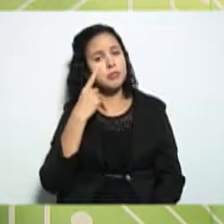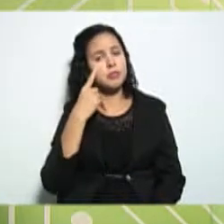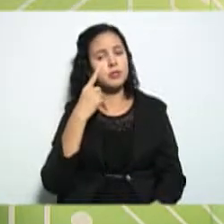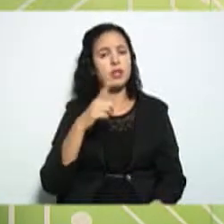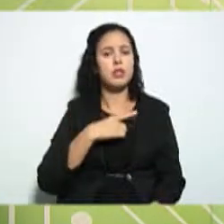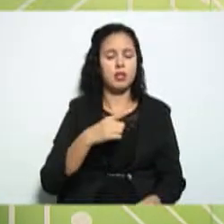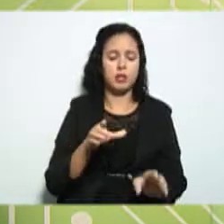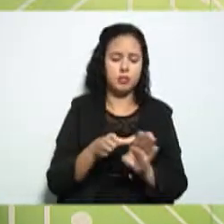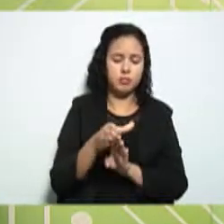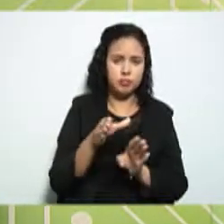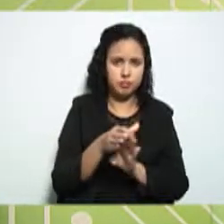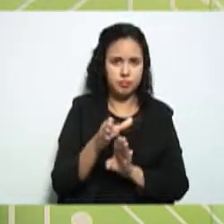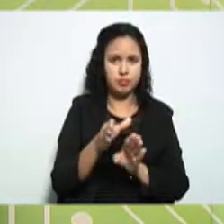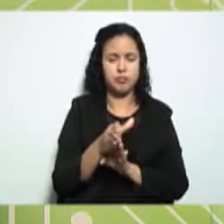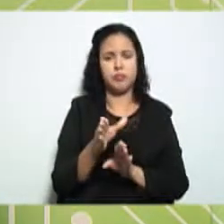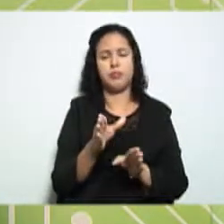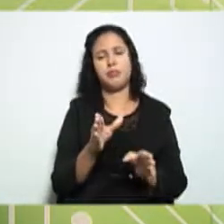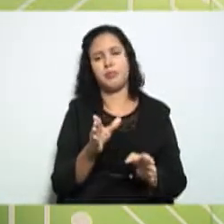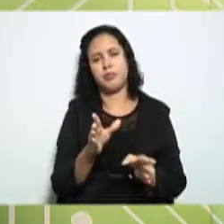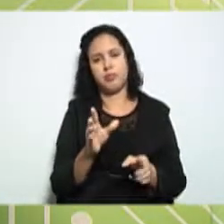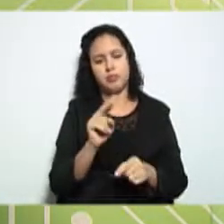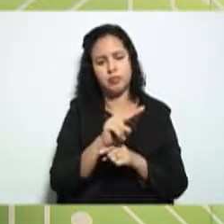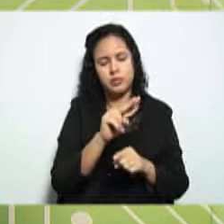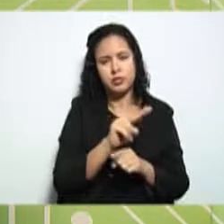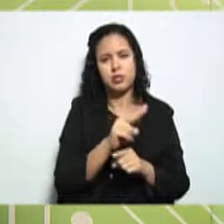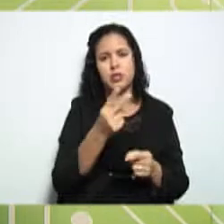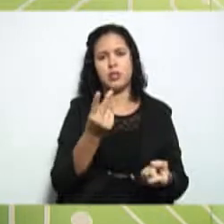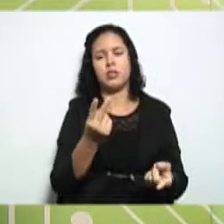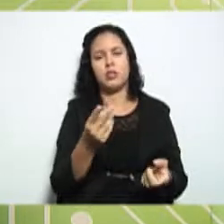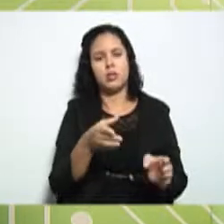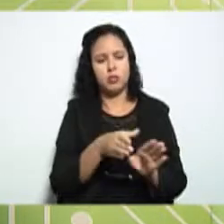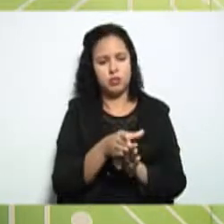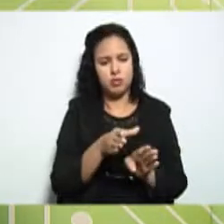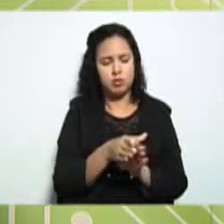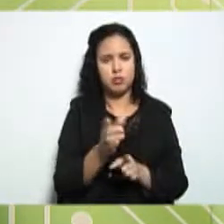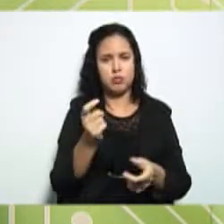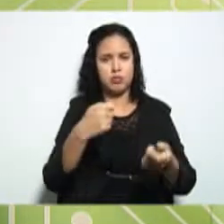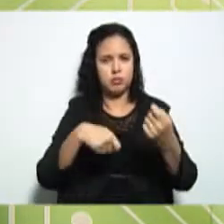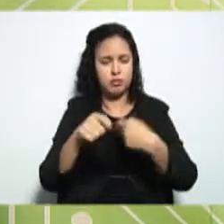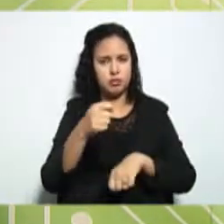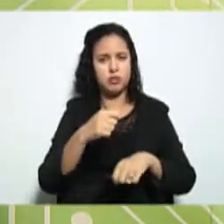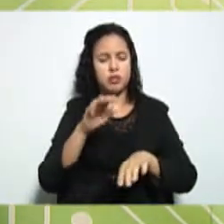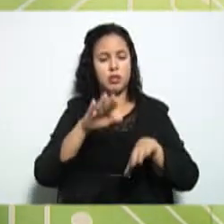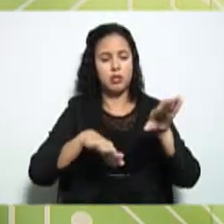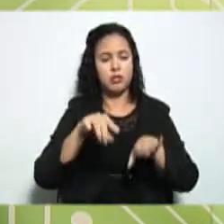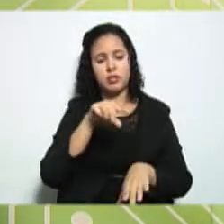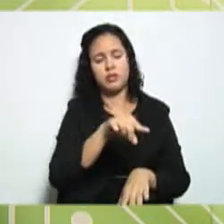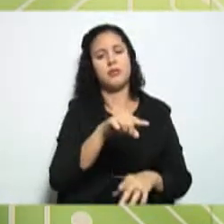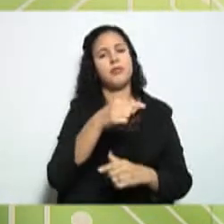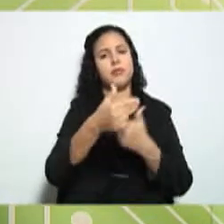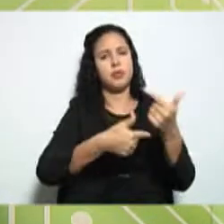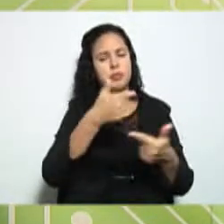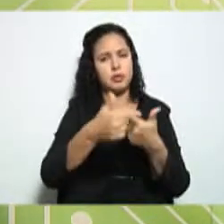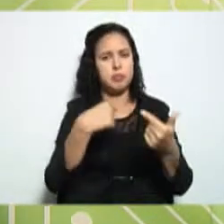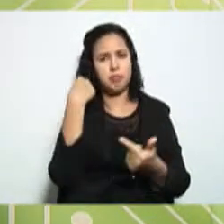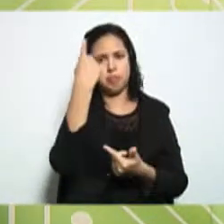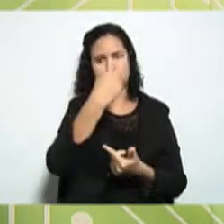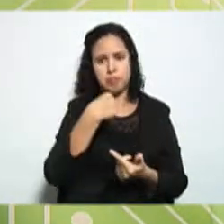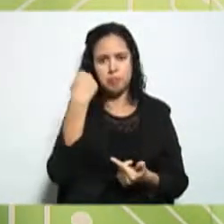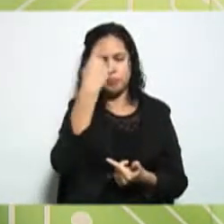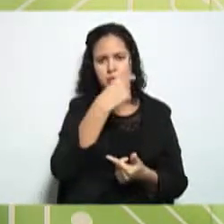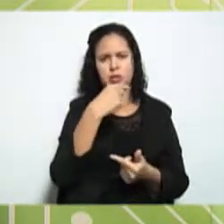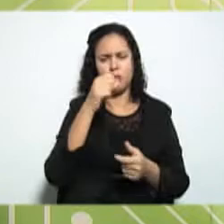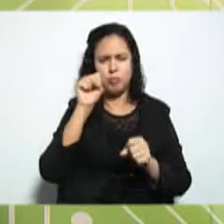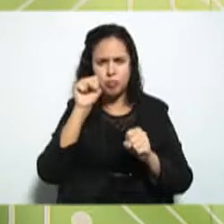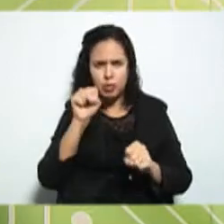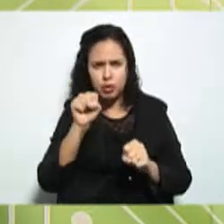administrativo, muitas vezes esses conselheiros vão trabalhar muitas horas, mais horas do que os outros cooperados. É possível remunerar esses conselheiros? A resposta é sim.